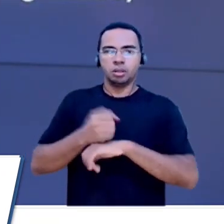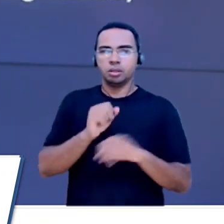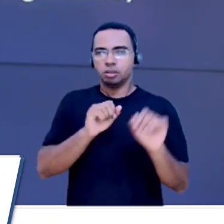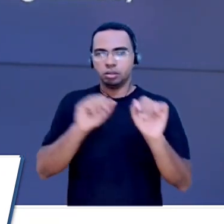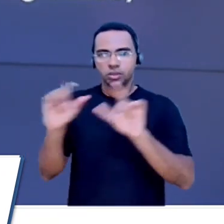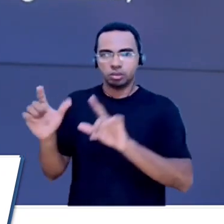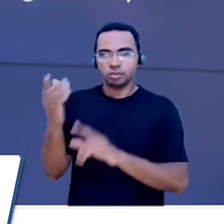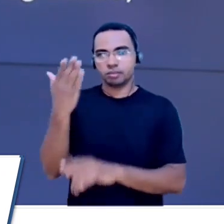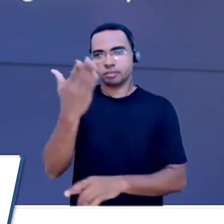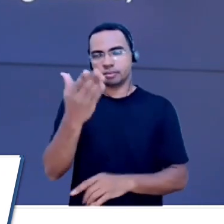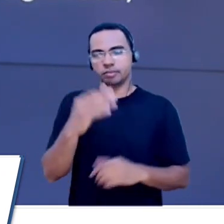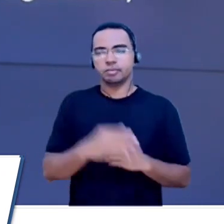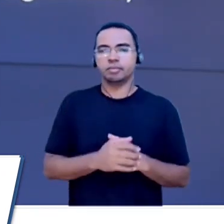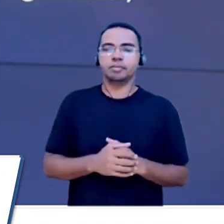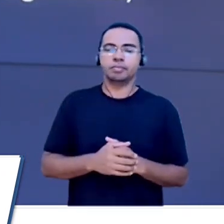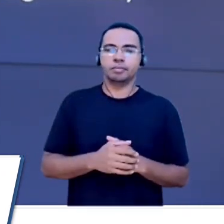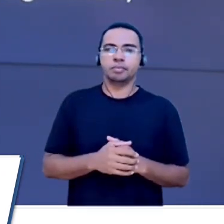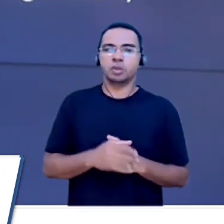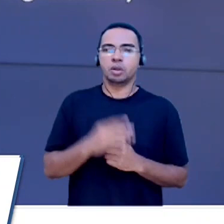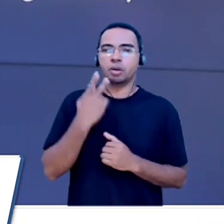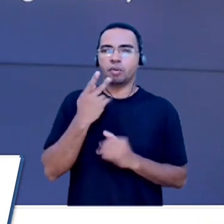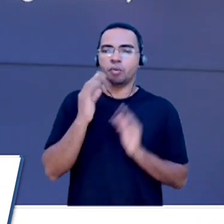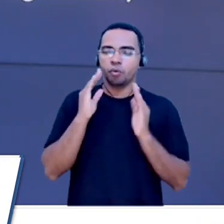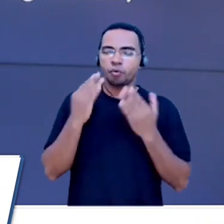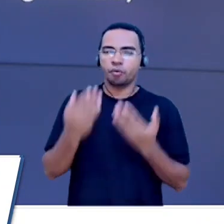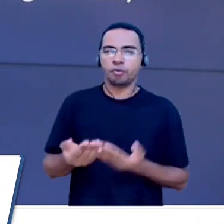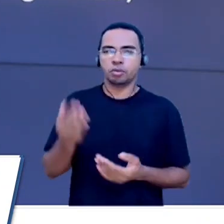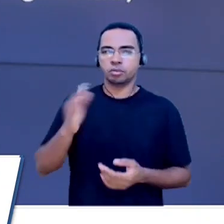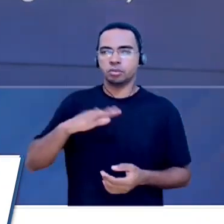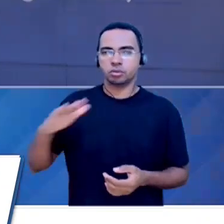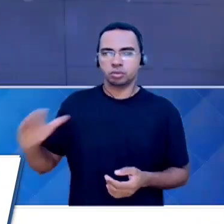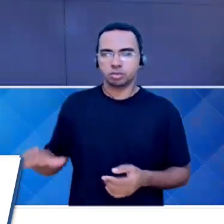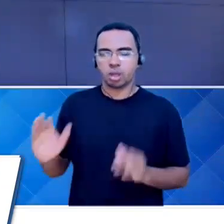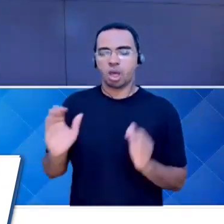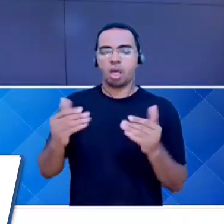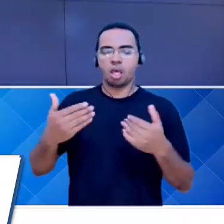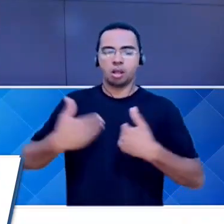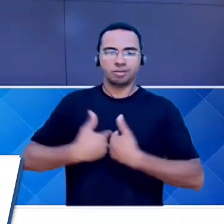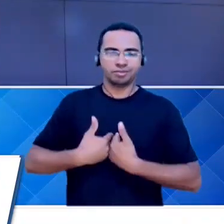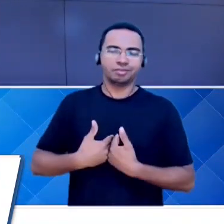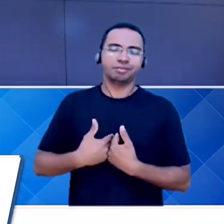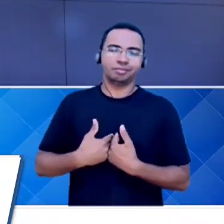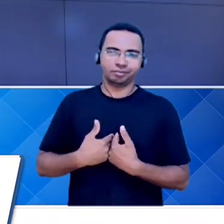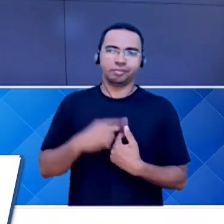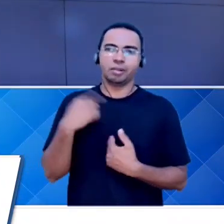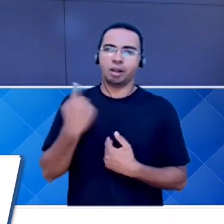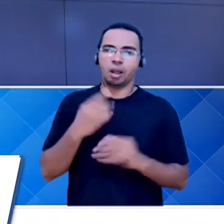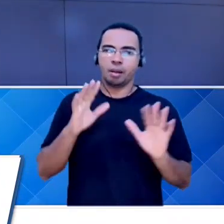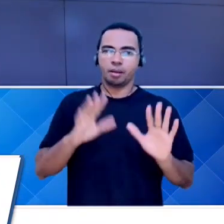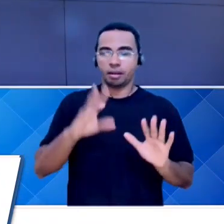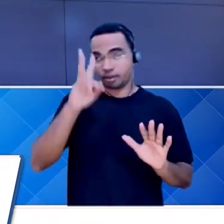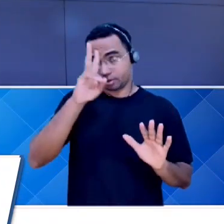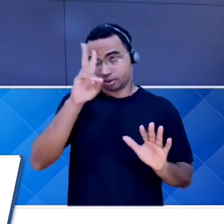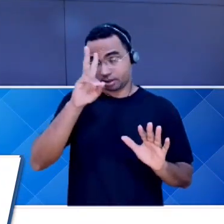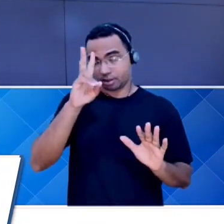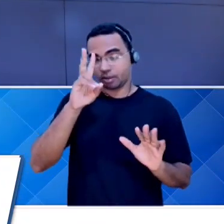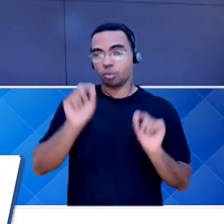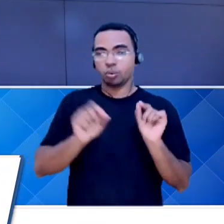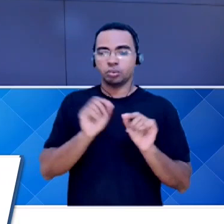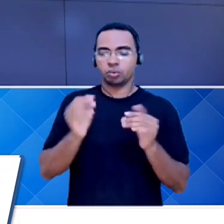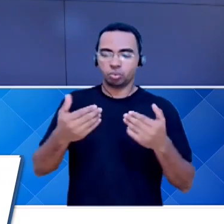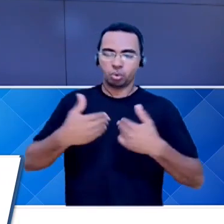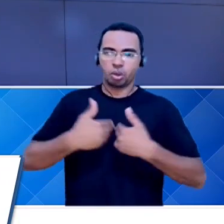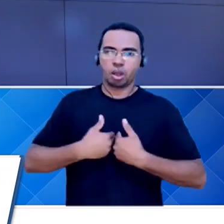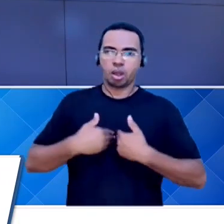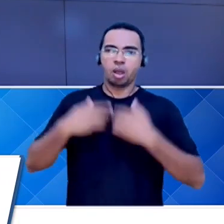Bem, eu falo, então, direcionado a crianças com autismo, né? Nós temos que lembrar que o autismo é um